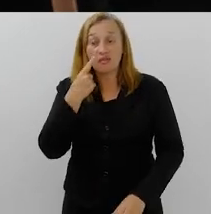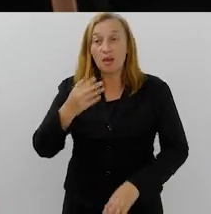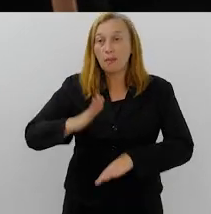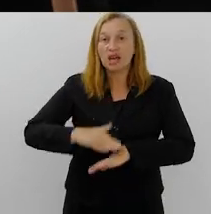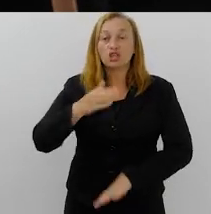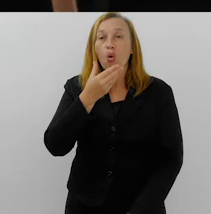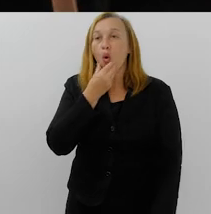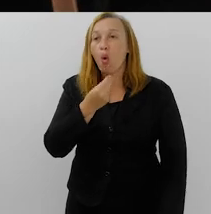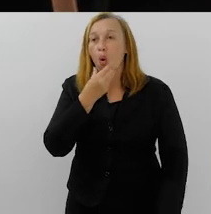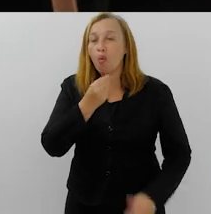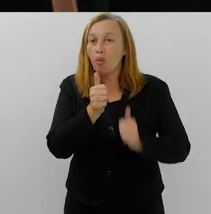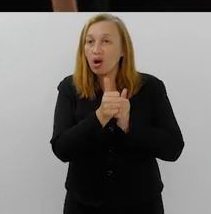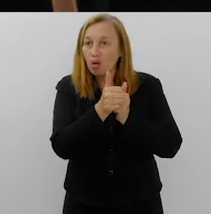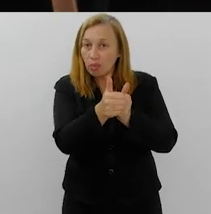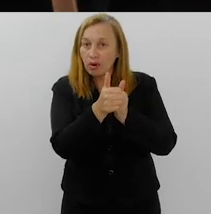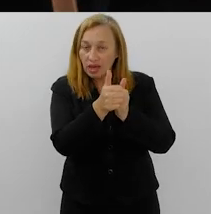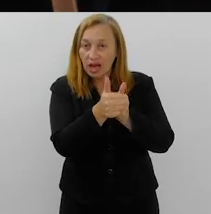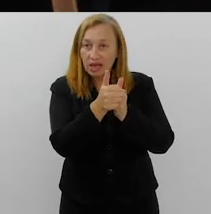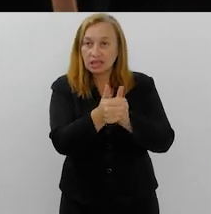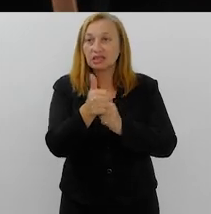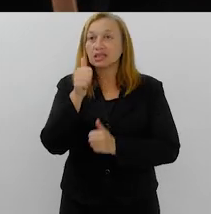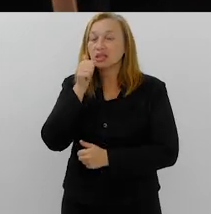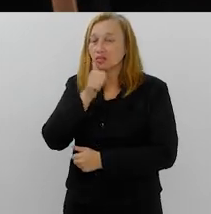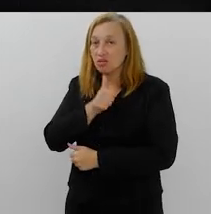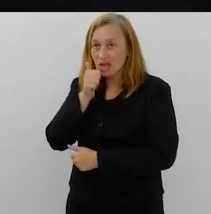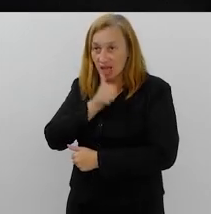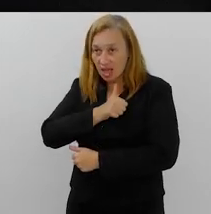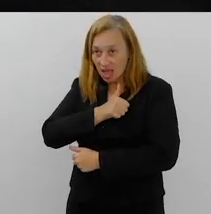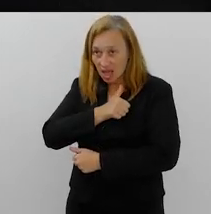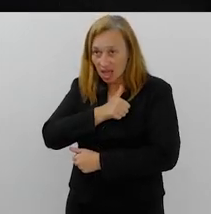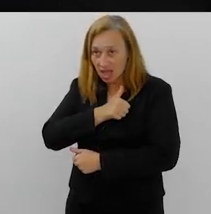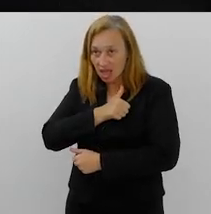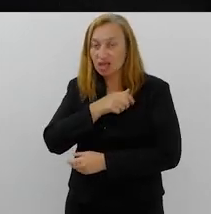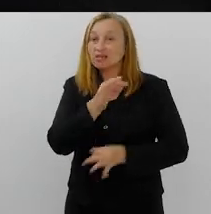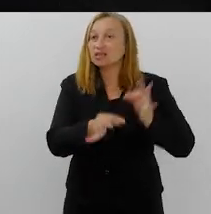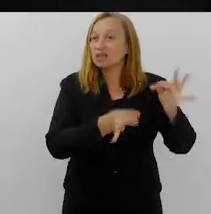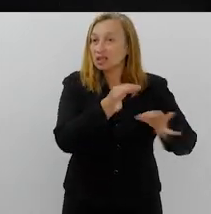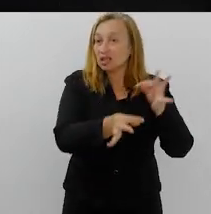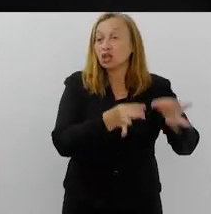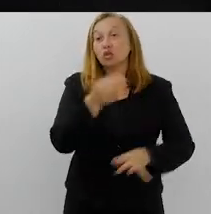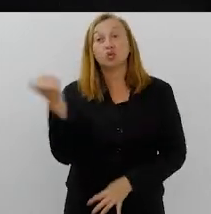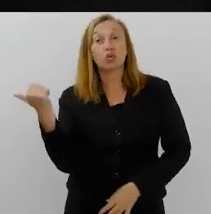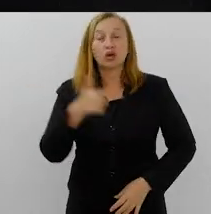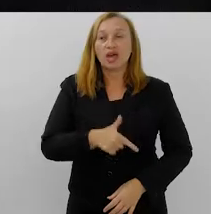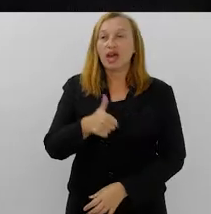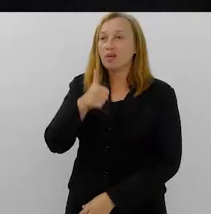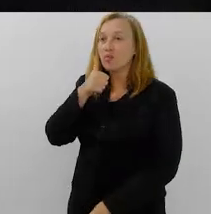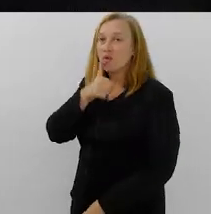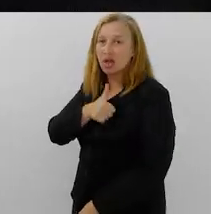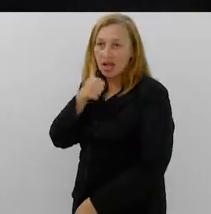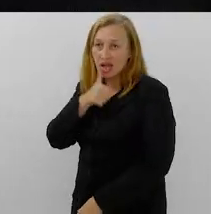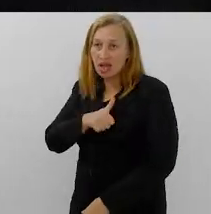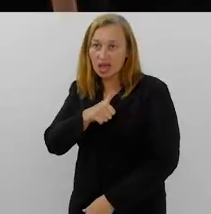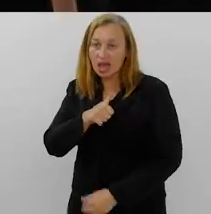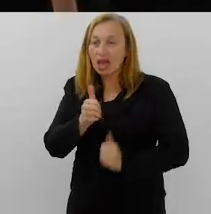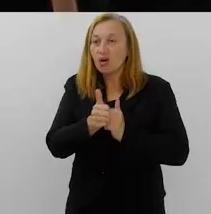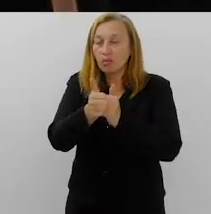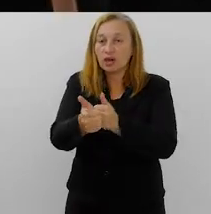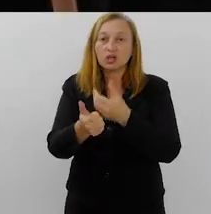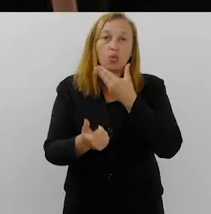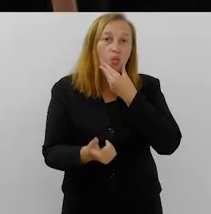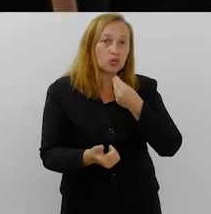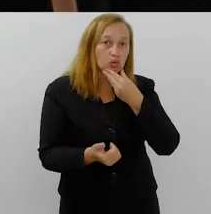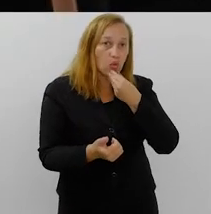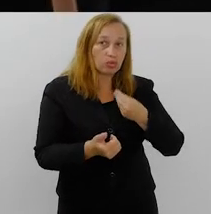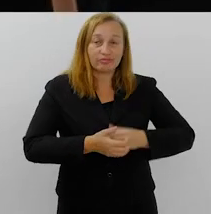mais homens acompanhado das suas esposas que estão acompanhando o tratamento do que as mulheres que os